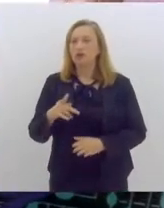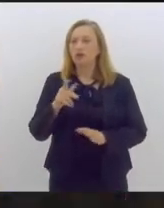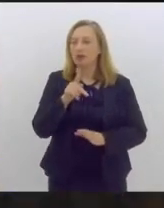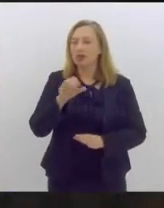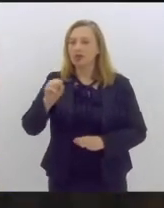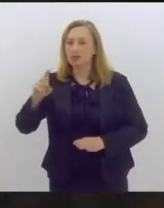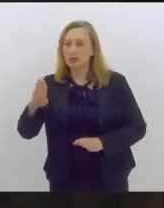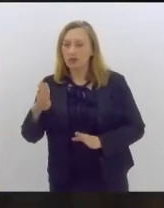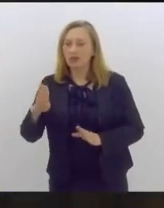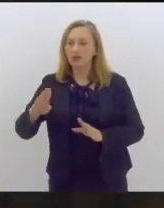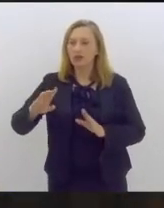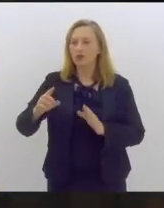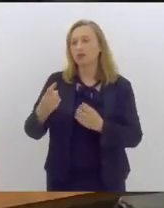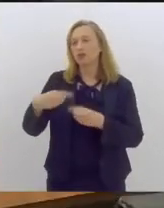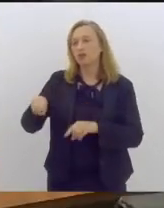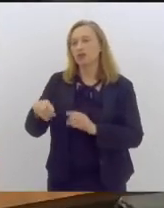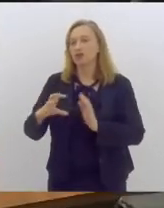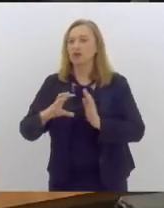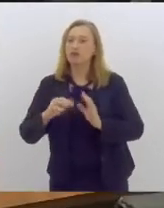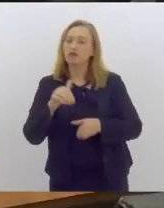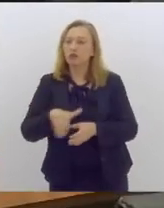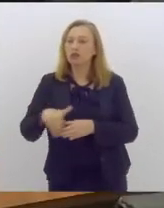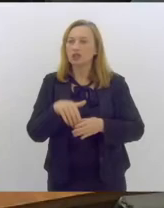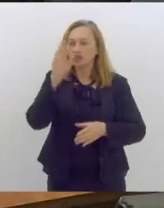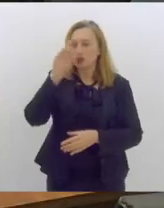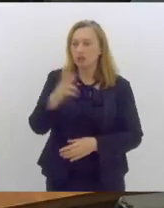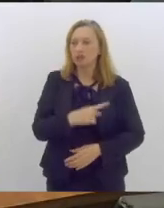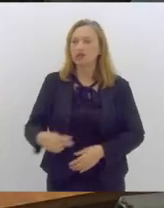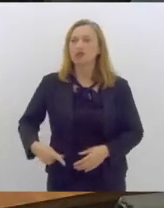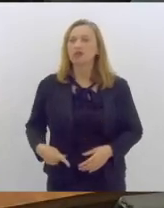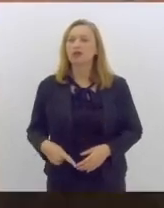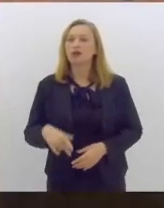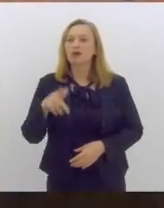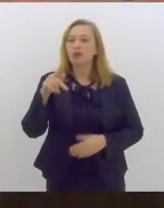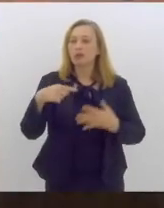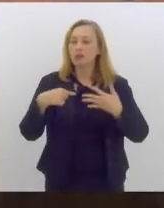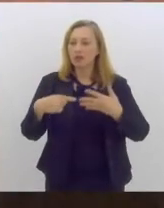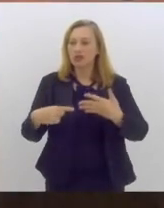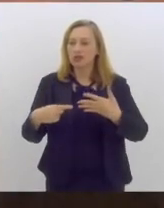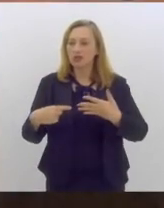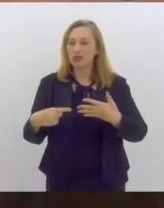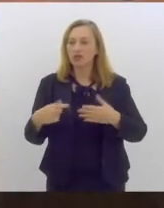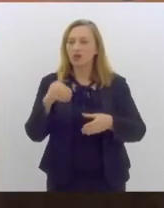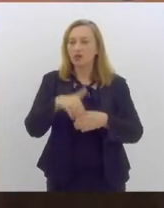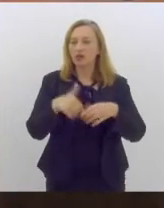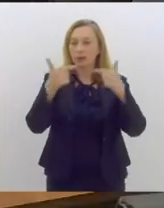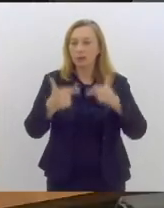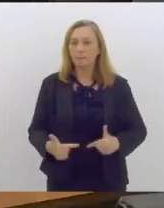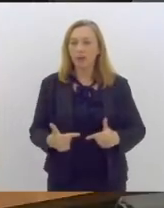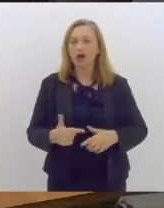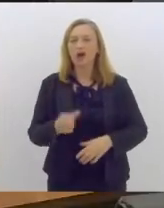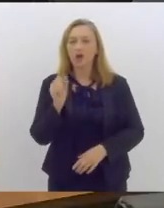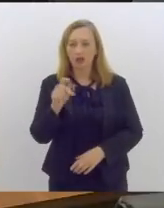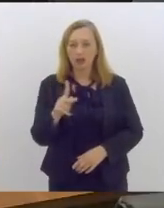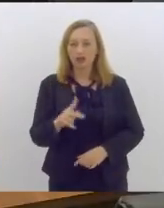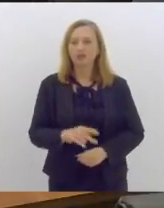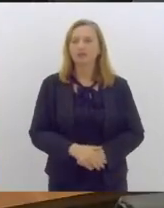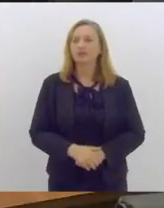contrário Ok se o presidente PSOL vota em abstenção ok